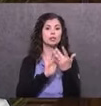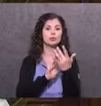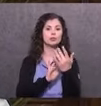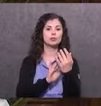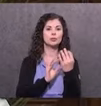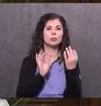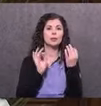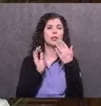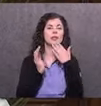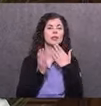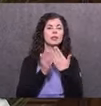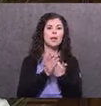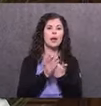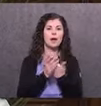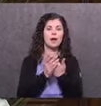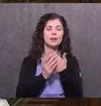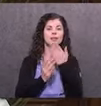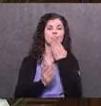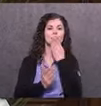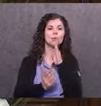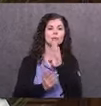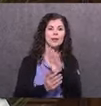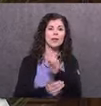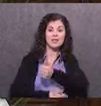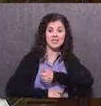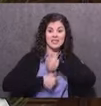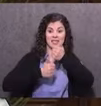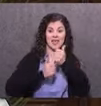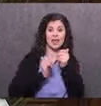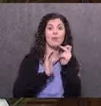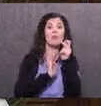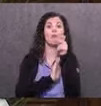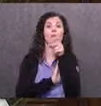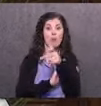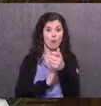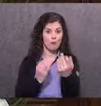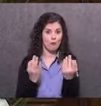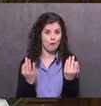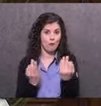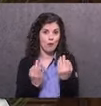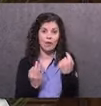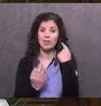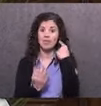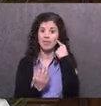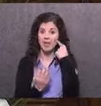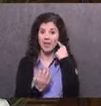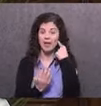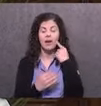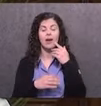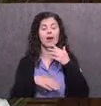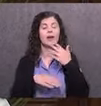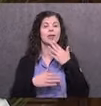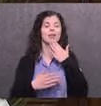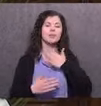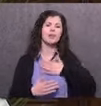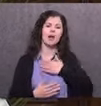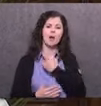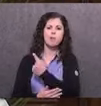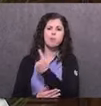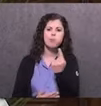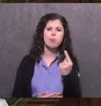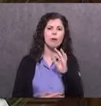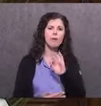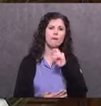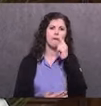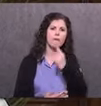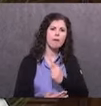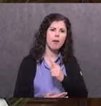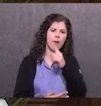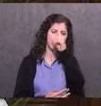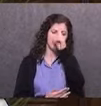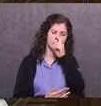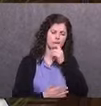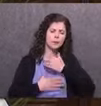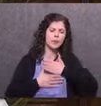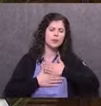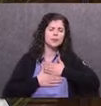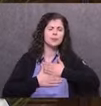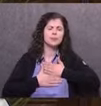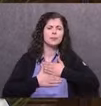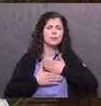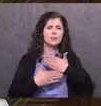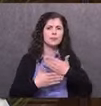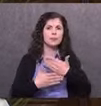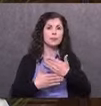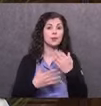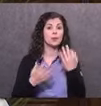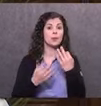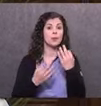Jerusalém. Por isso, recordando com fé e devoção esta entrada triunfal